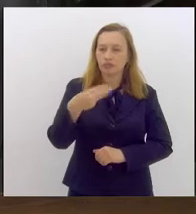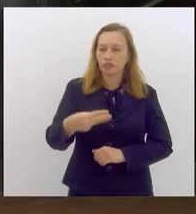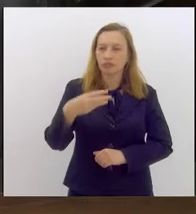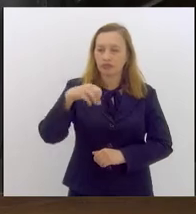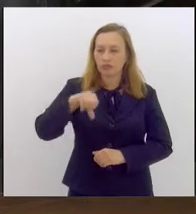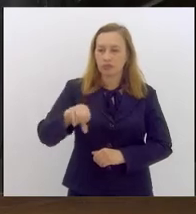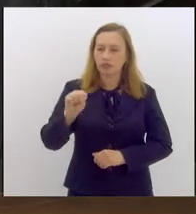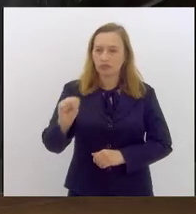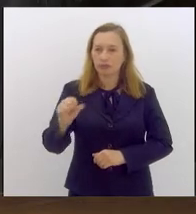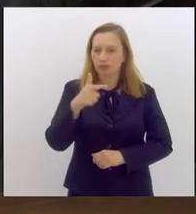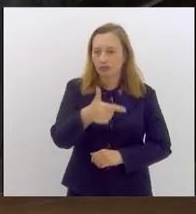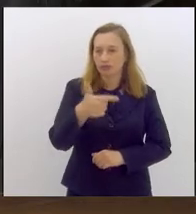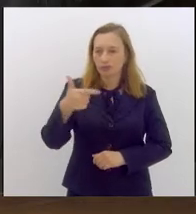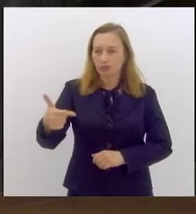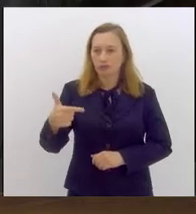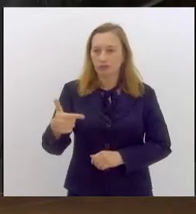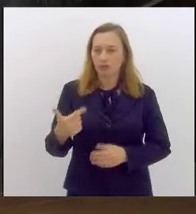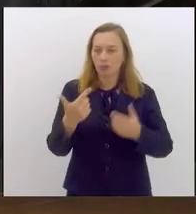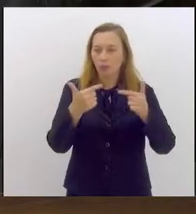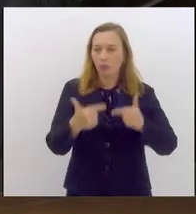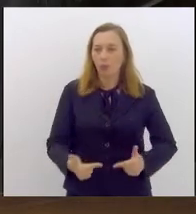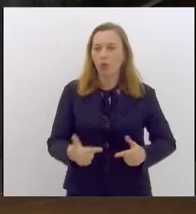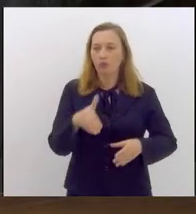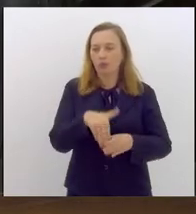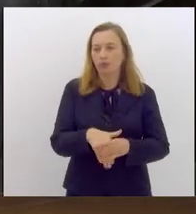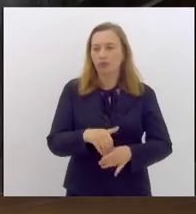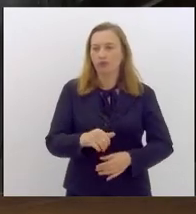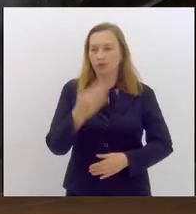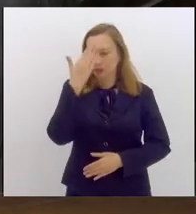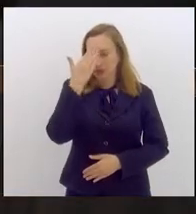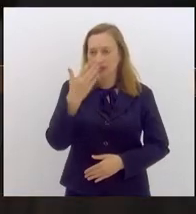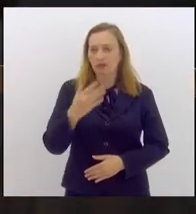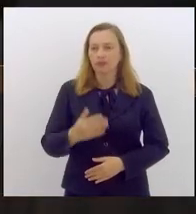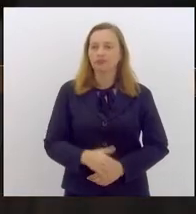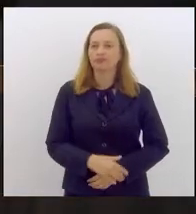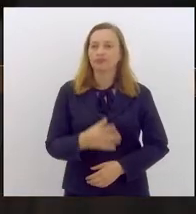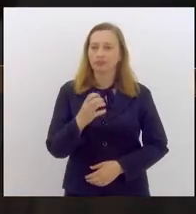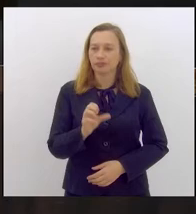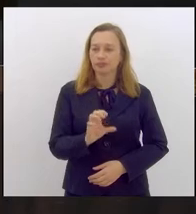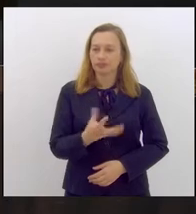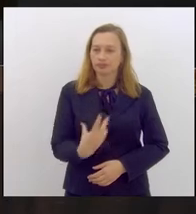1398 de 2022. Abstenção da bancada do PSOL. Obrigada. Consignado.